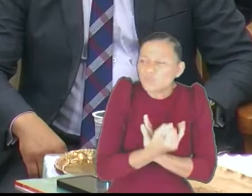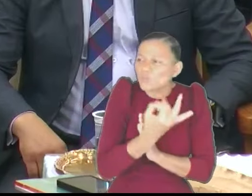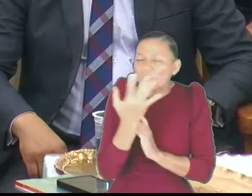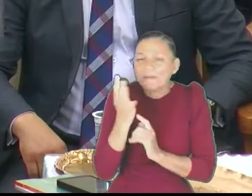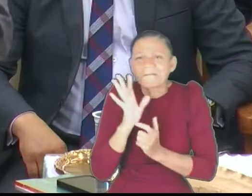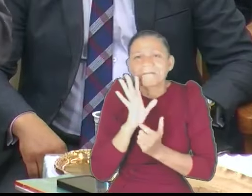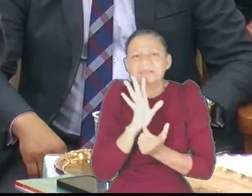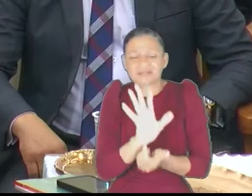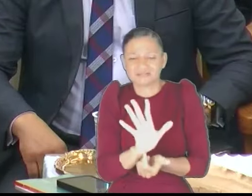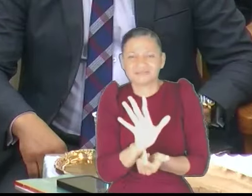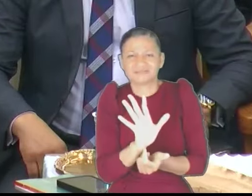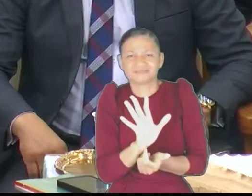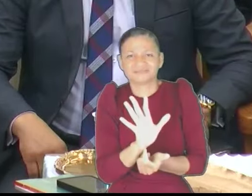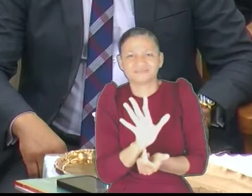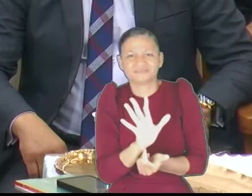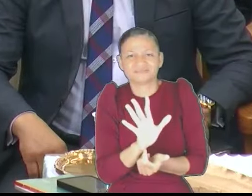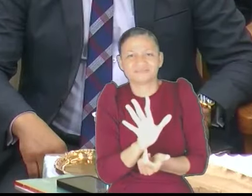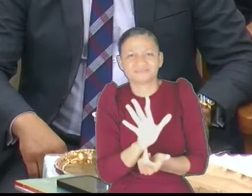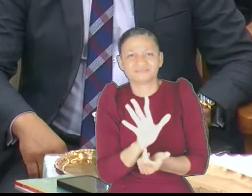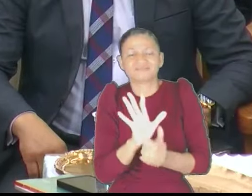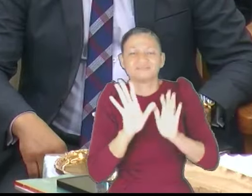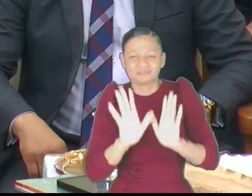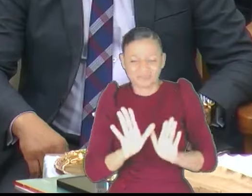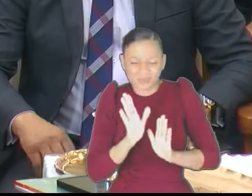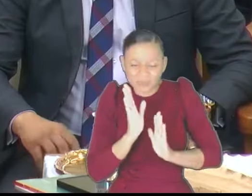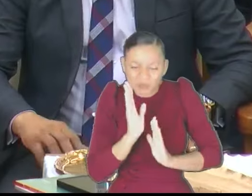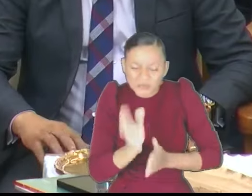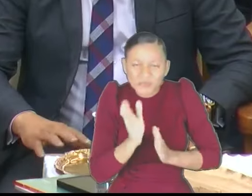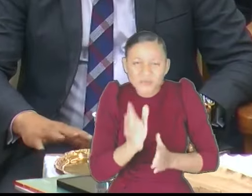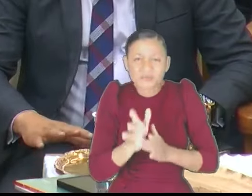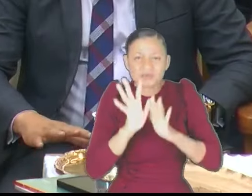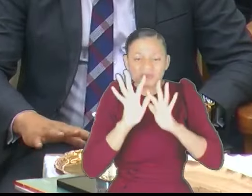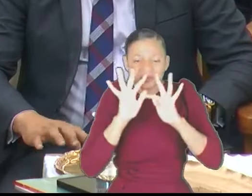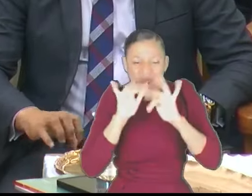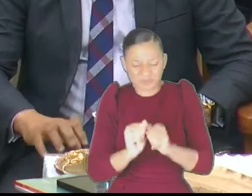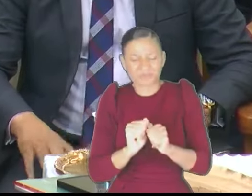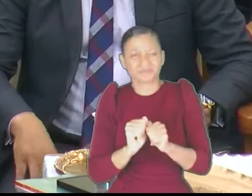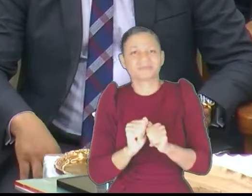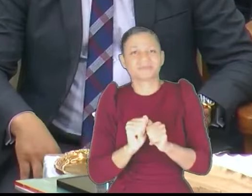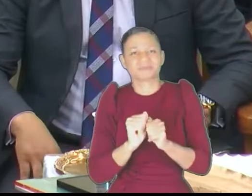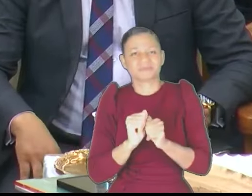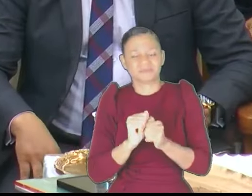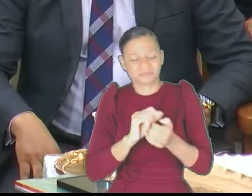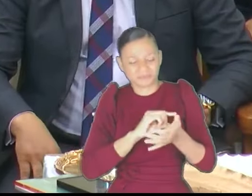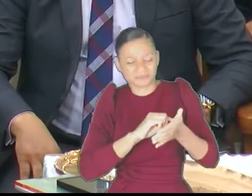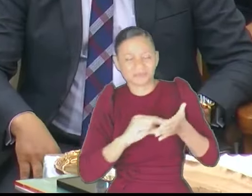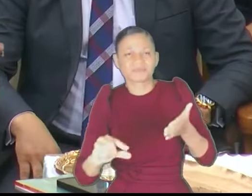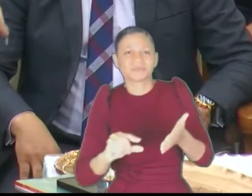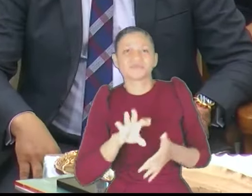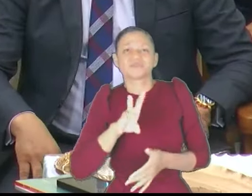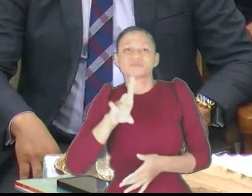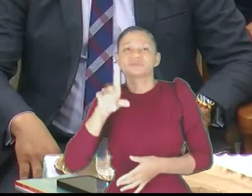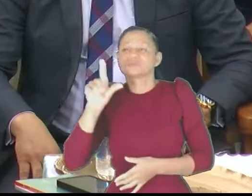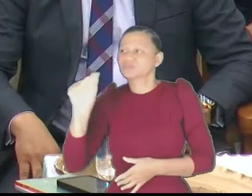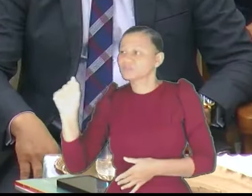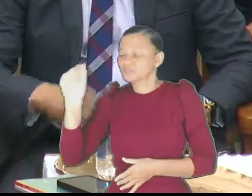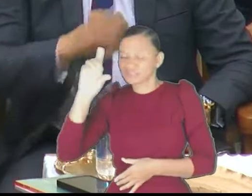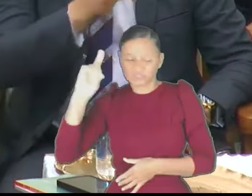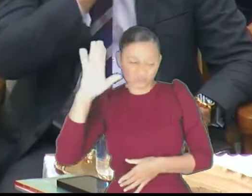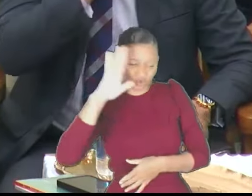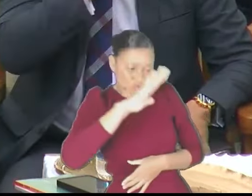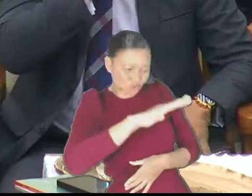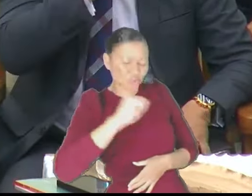assim. Mas deixa eu caminhar rápido para o texto lido. Mas um dia ele chamou Moisés, enviou